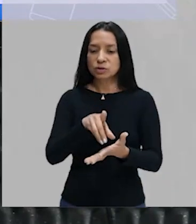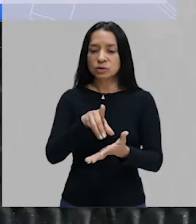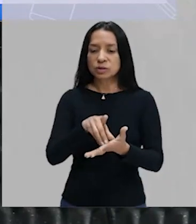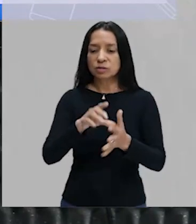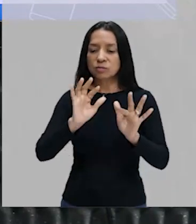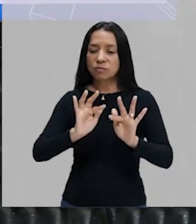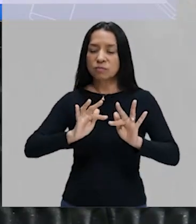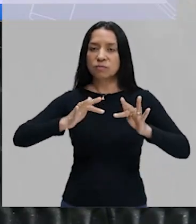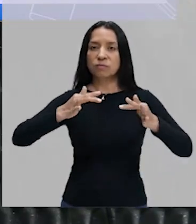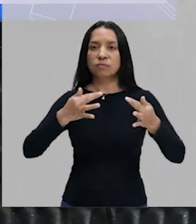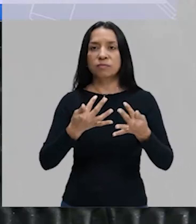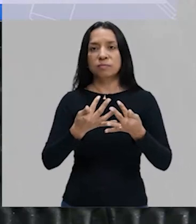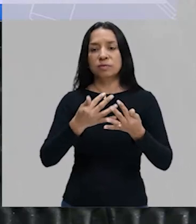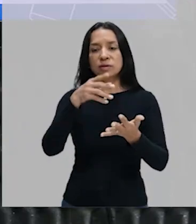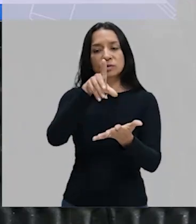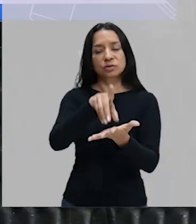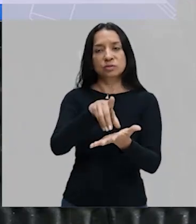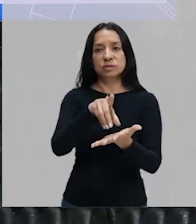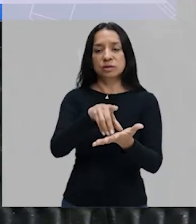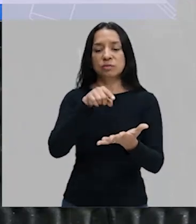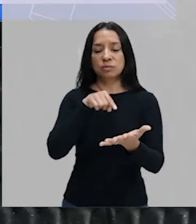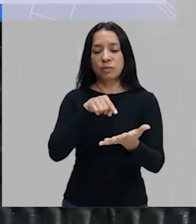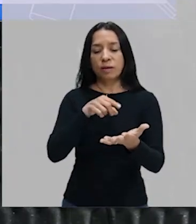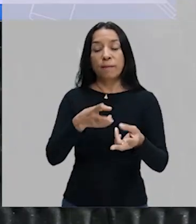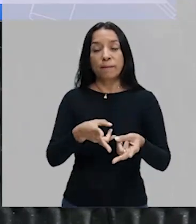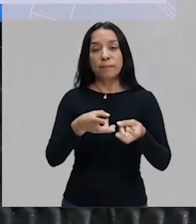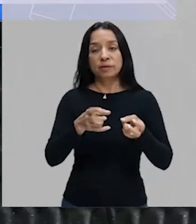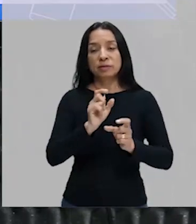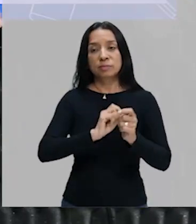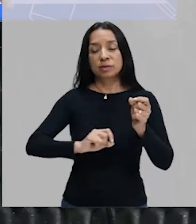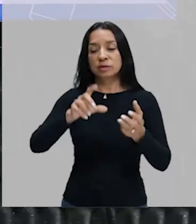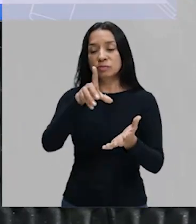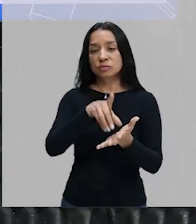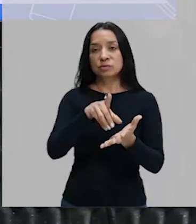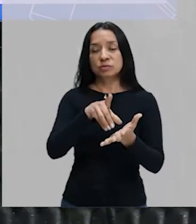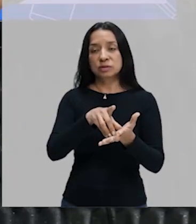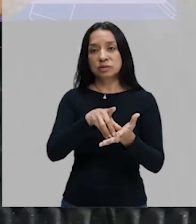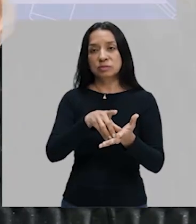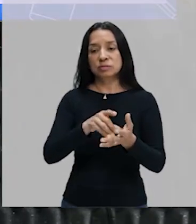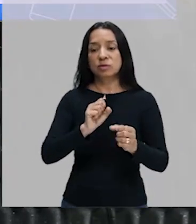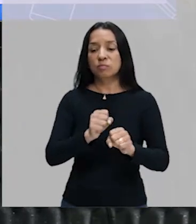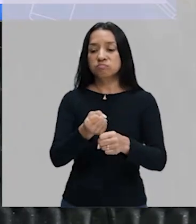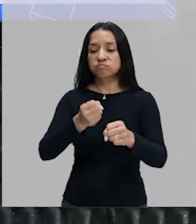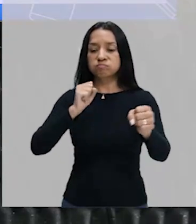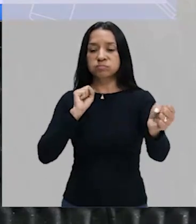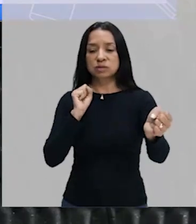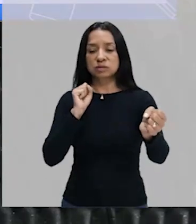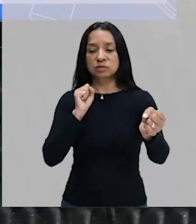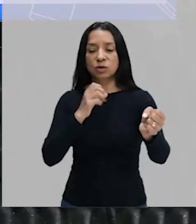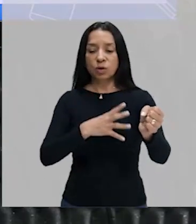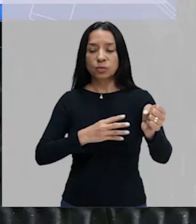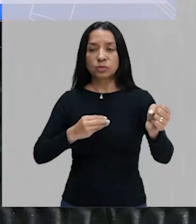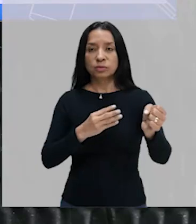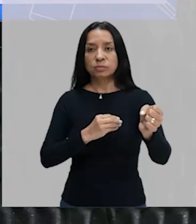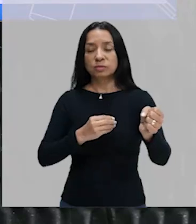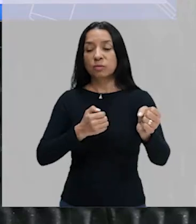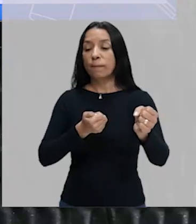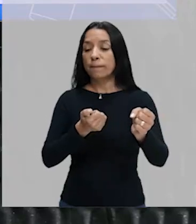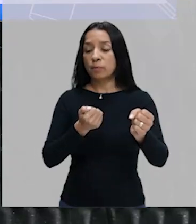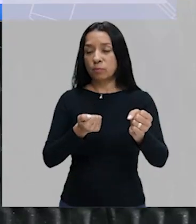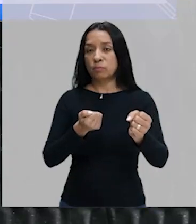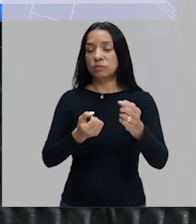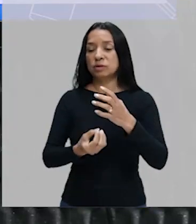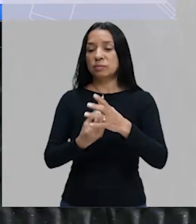família dinossauro? Pois é, nesse seriado você vai perceber que os dinossauros eles são grandes e os mamíferos, os poucos que aparecem,